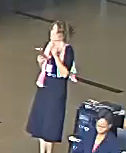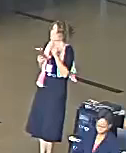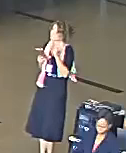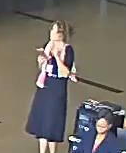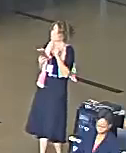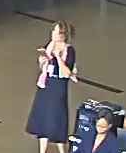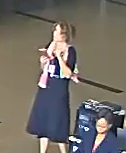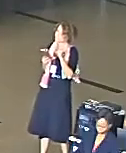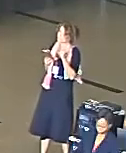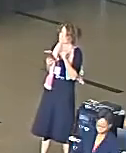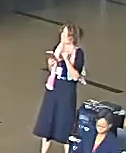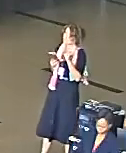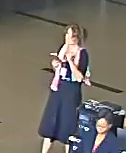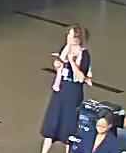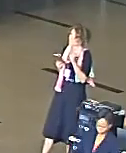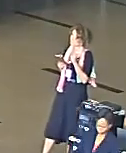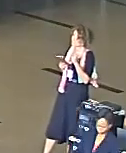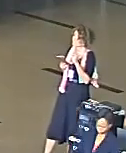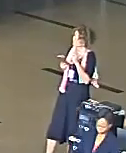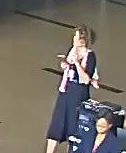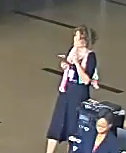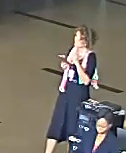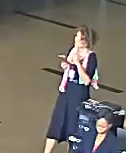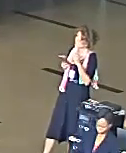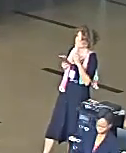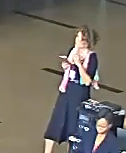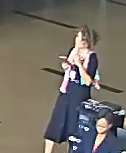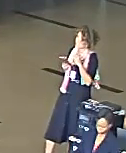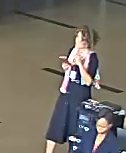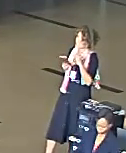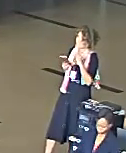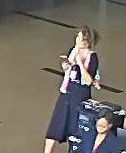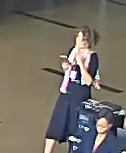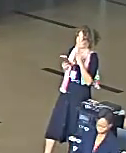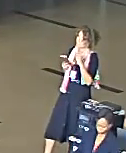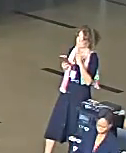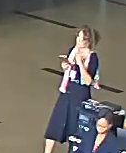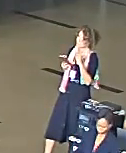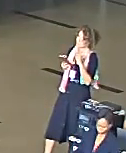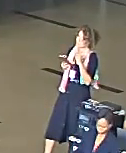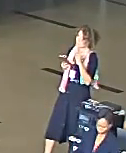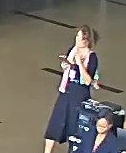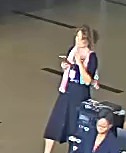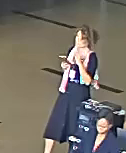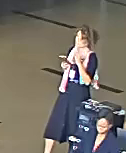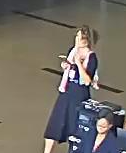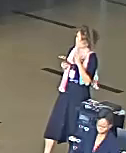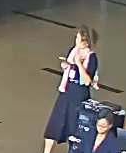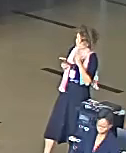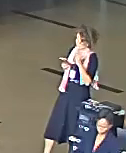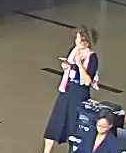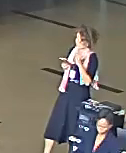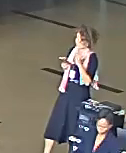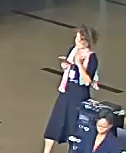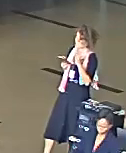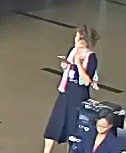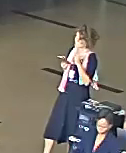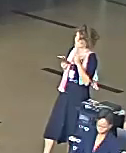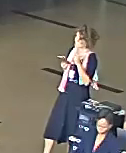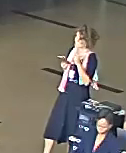me só me fizesse me respondesse Qual o significado que vocês autorizou colocar o símbolo de acessibilidade nos